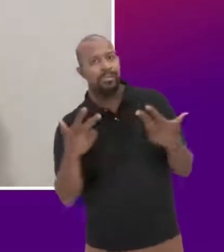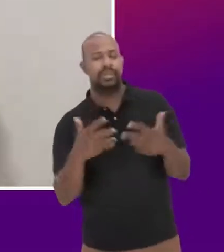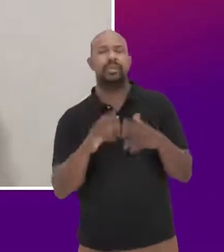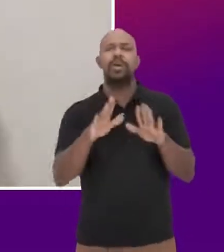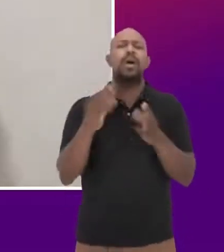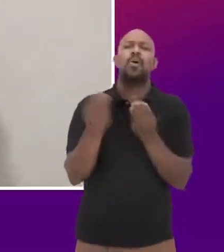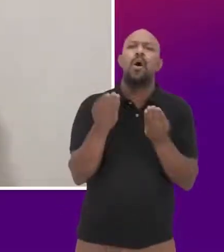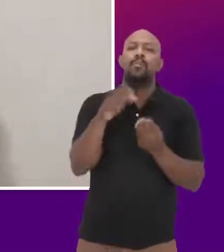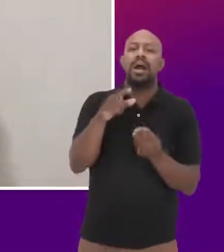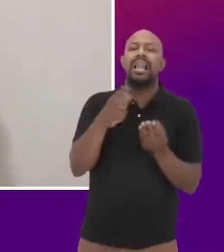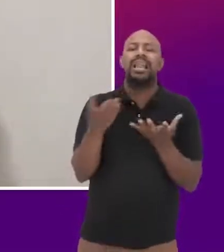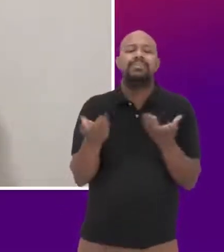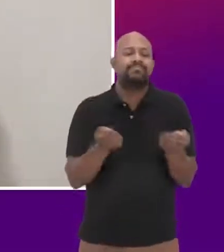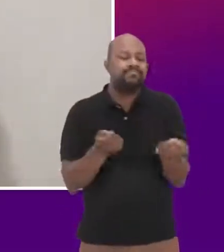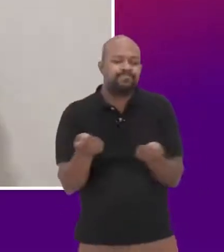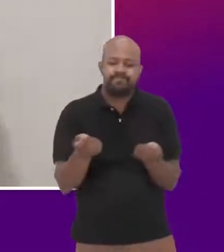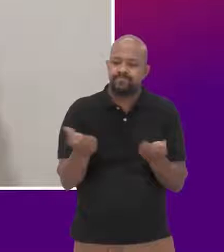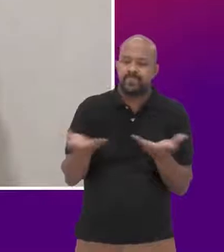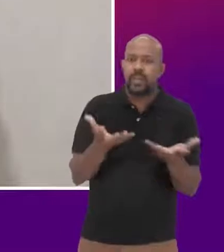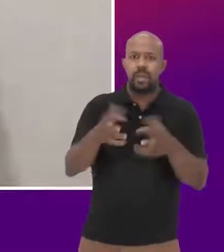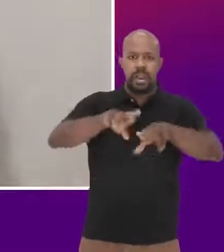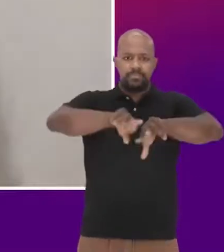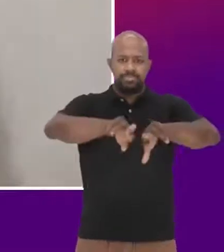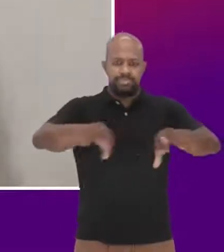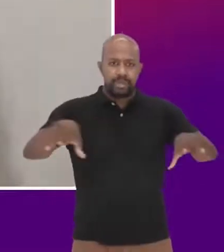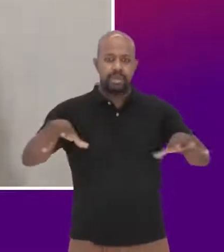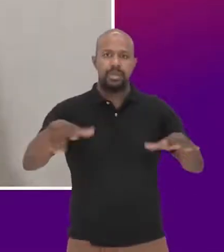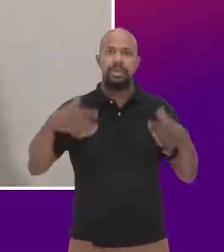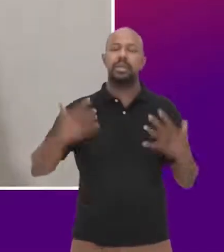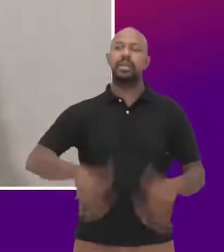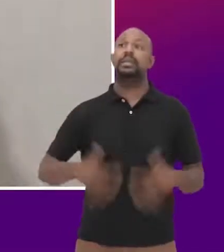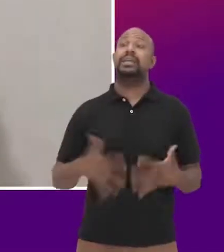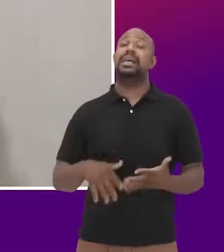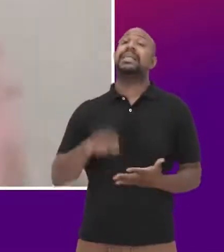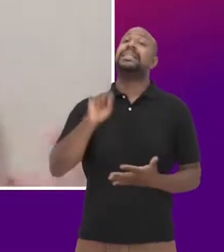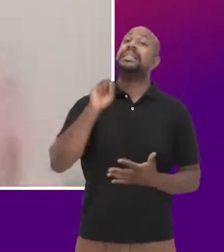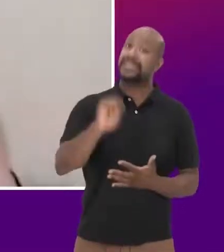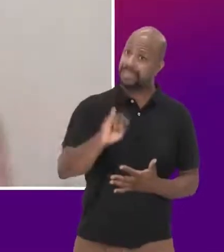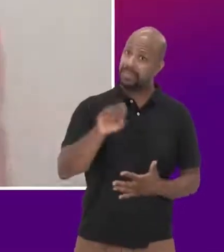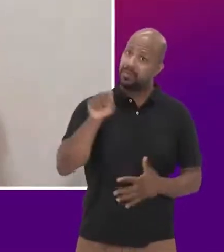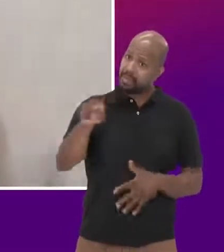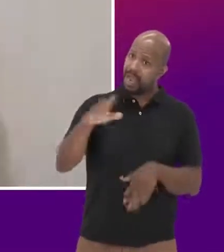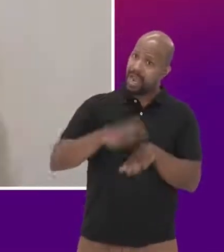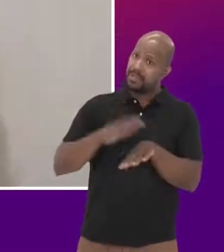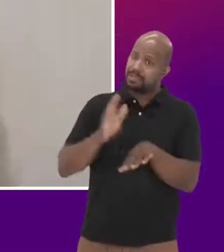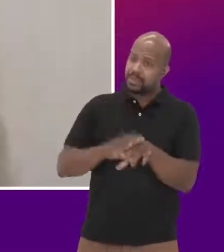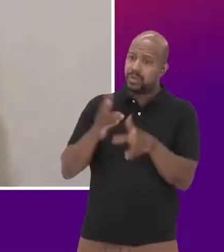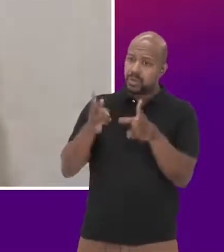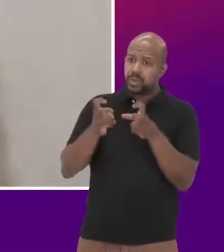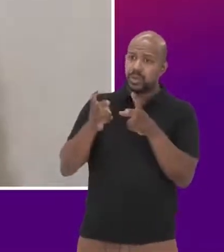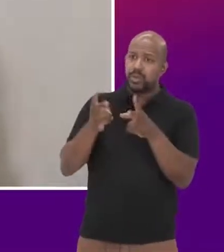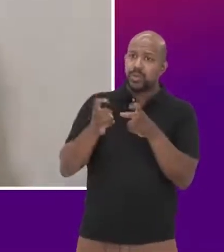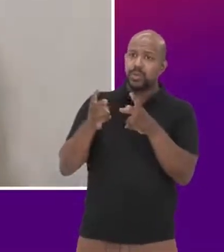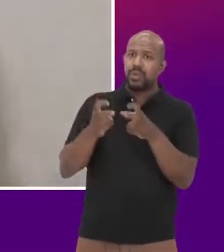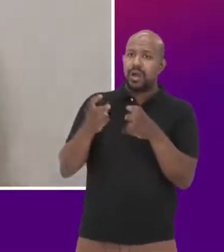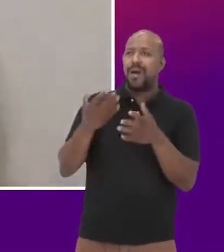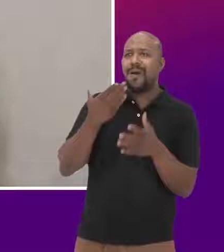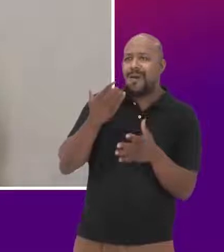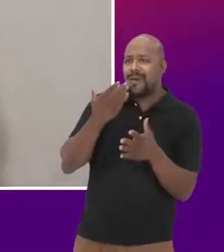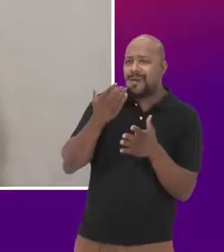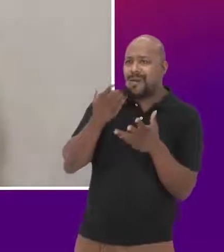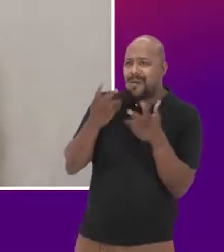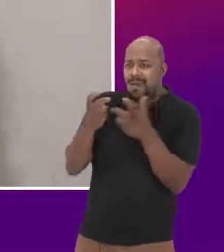Mas como é que ela lida com uma diversidade tamanha se o que ela se alimenta e aonde ela